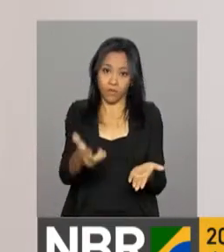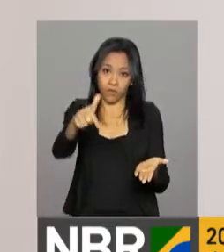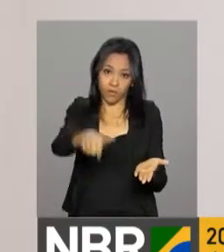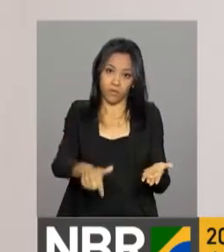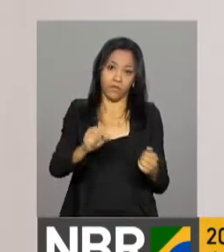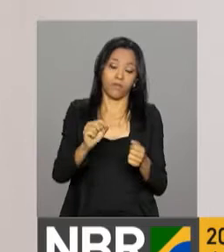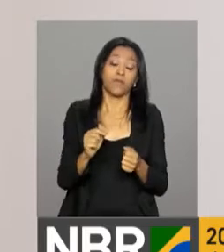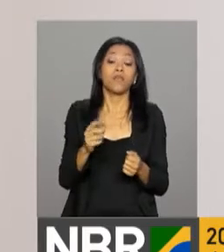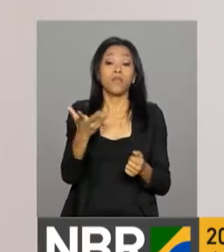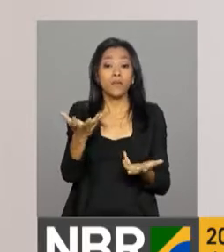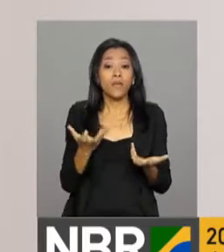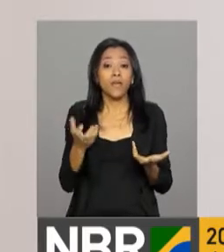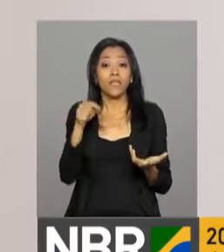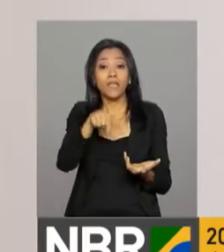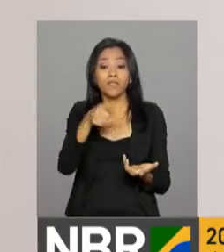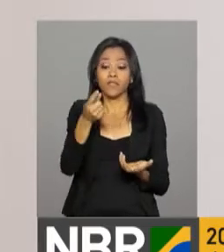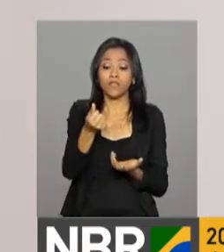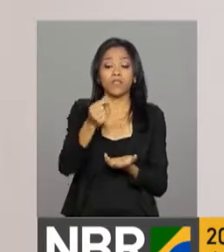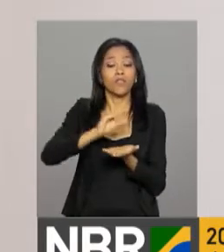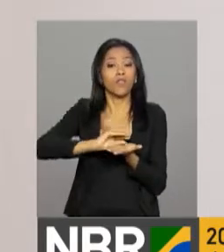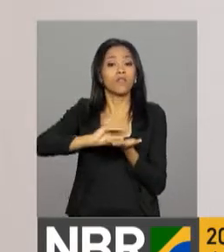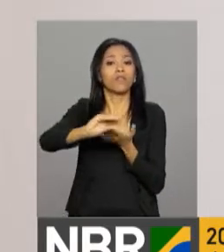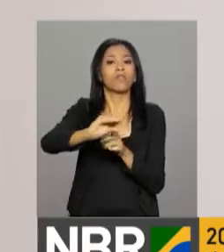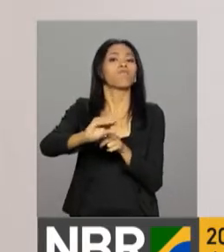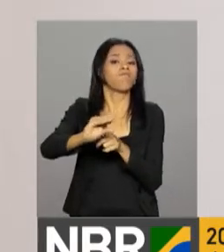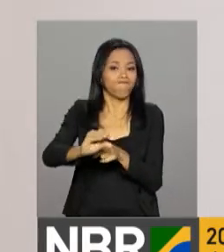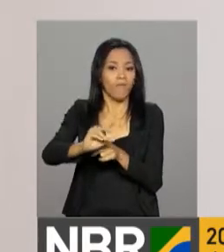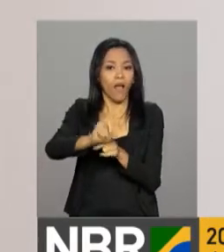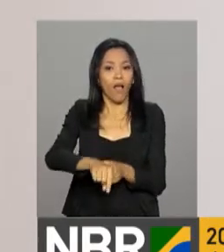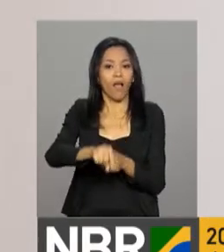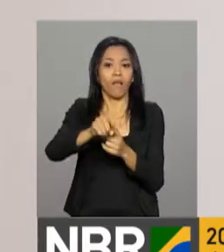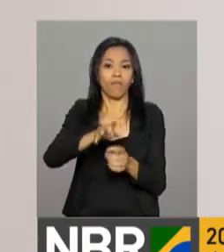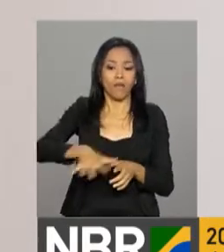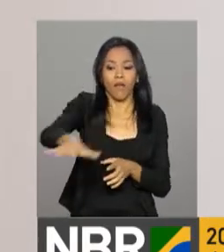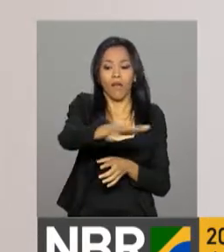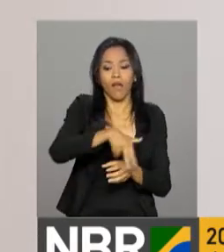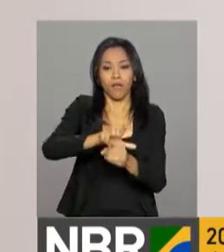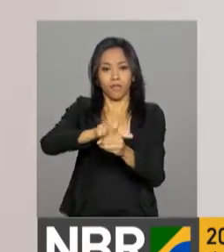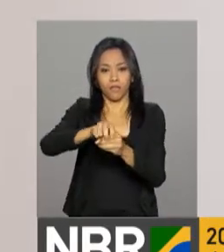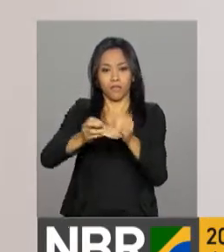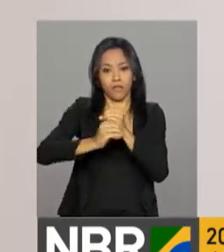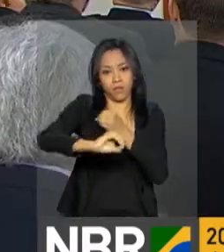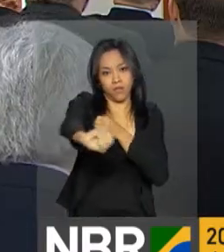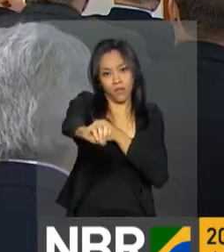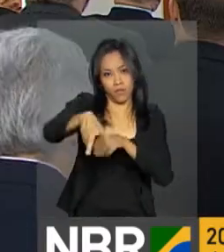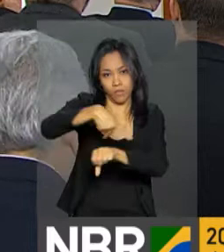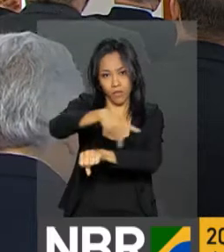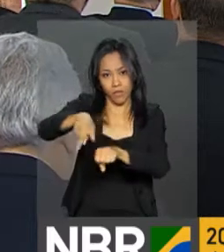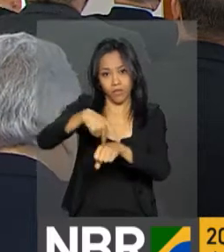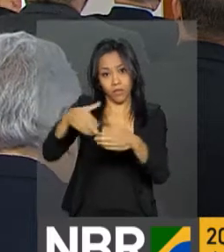muito desses recursos para o saneamento no país portanto o governador